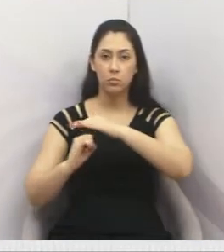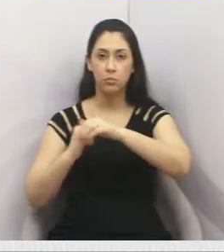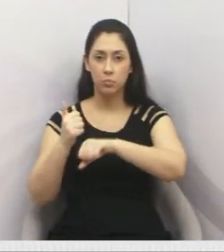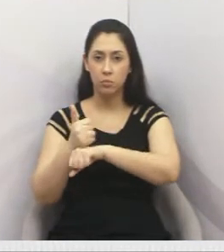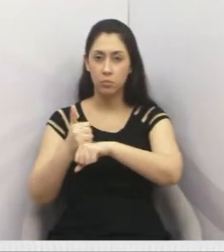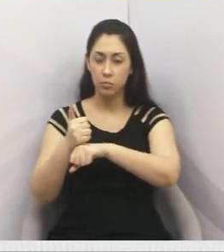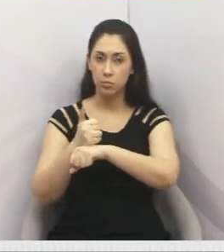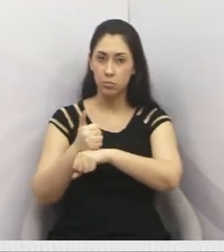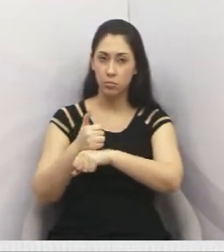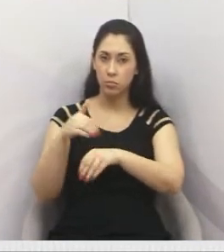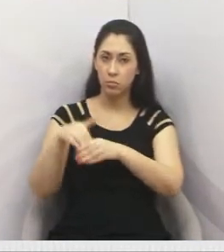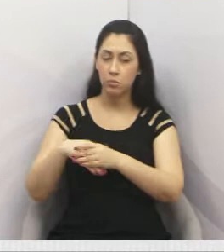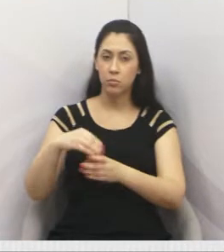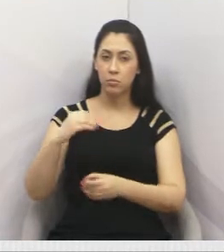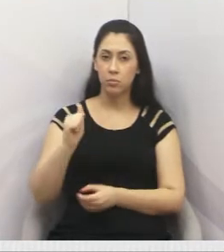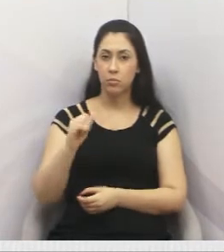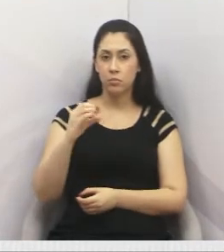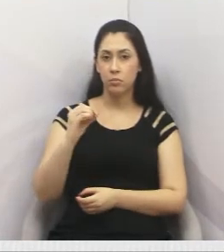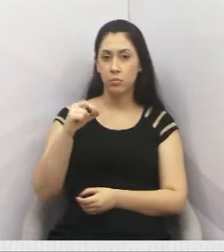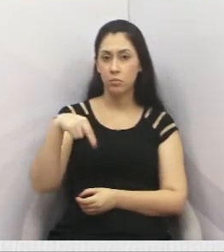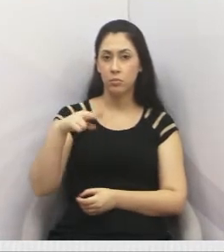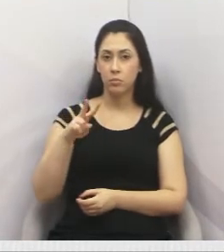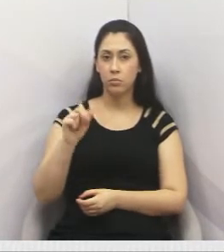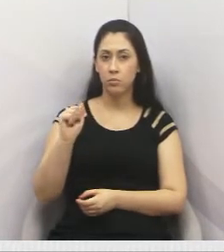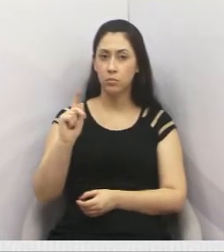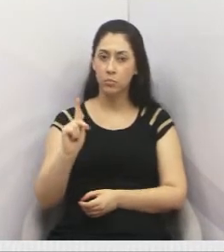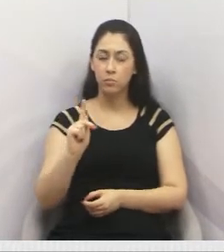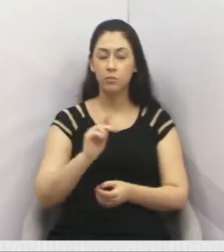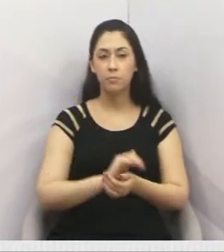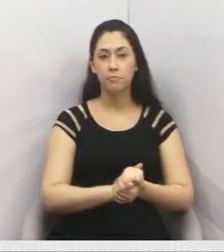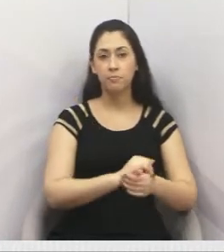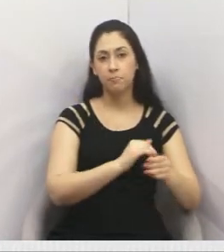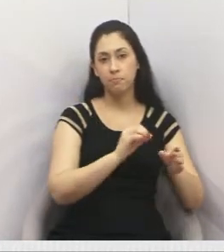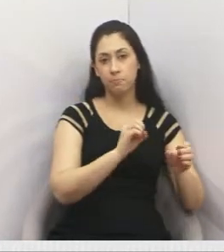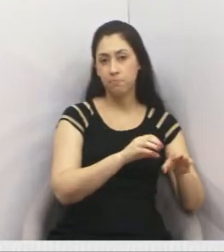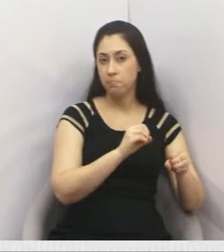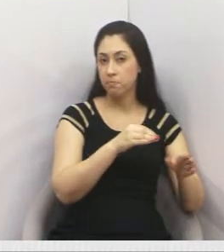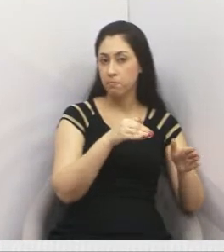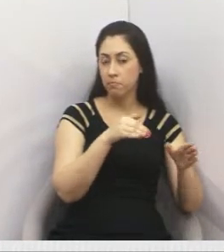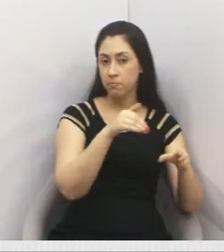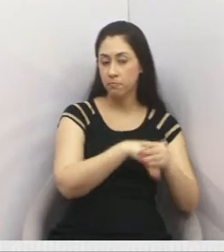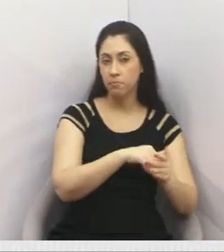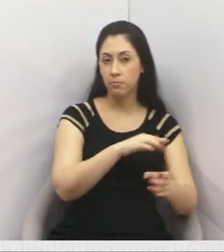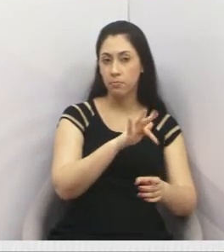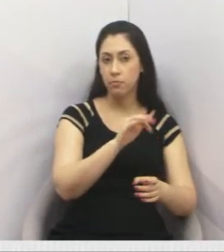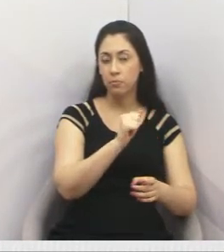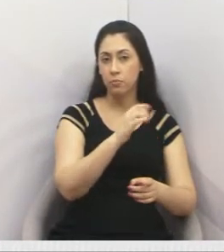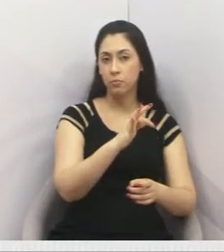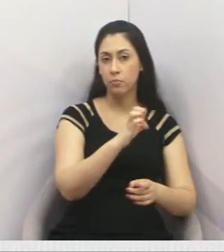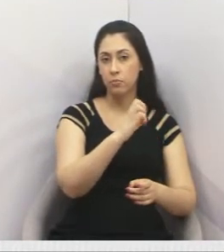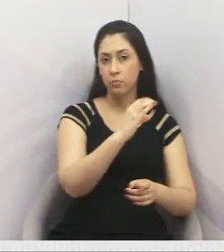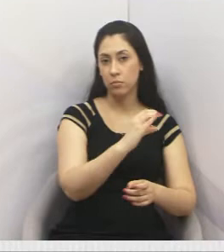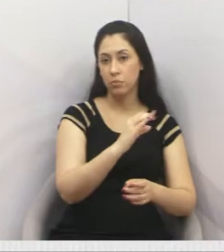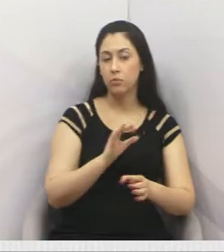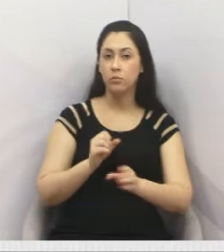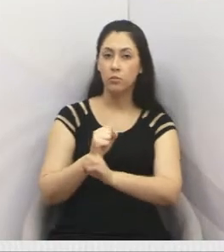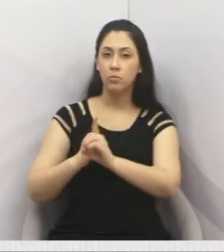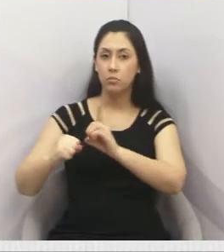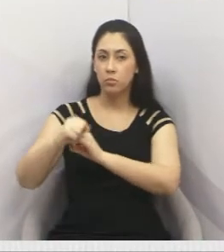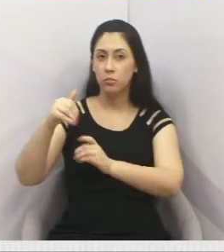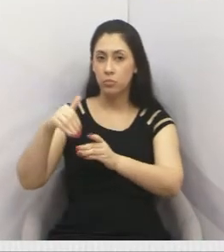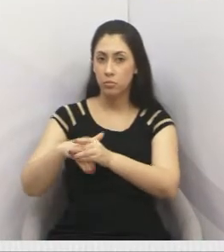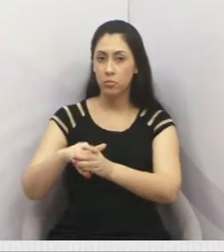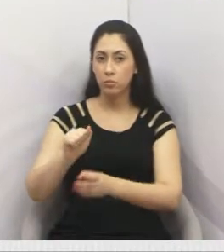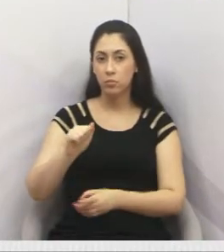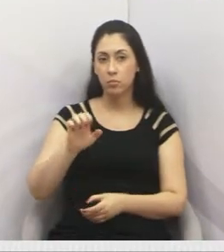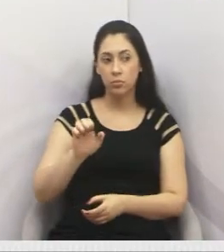entidades profissionais, ACONVAP, entidades acadêmicas, FATEC e a organização da sociedade civil, Associação dos Engenheiros e